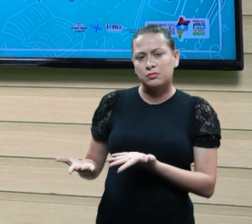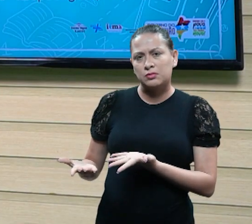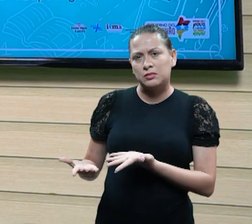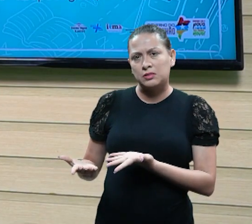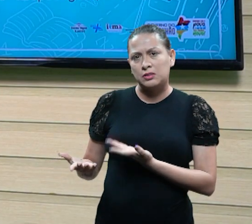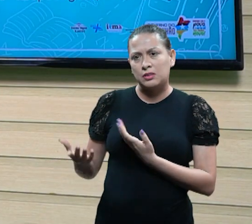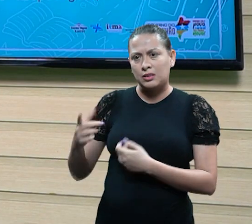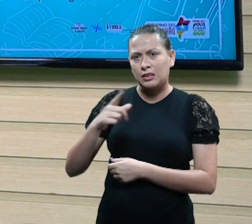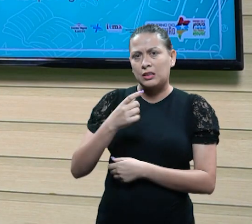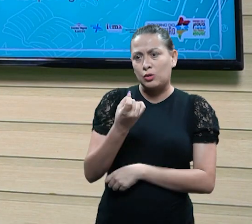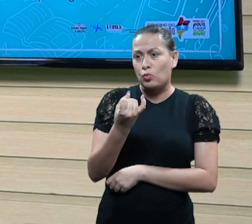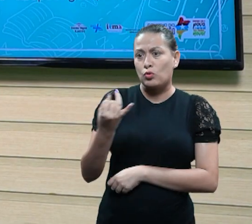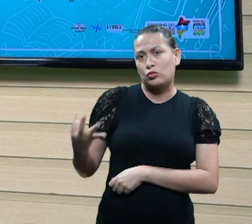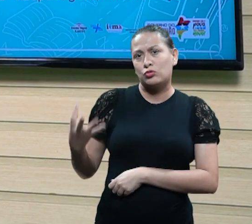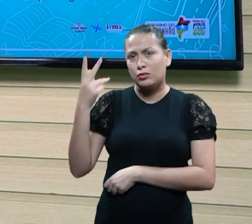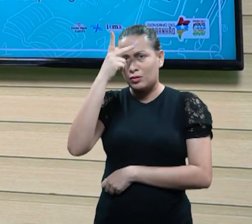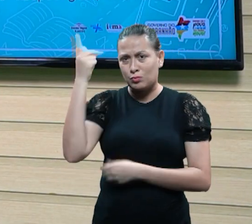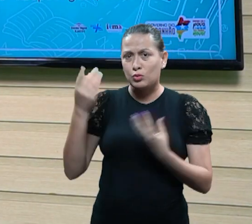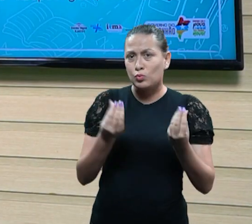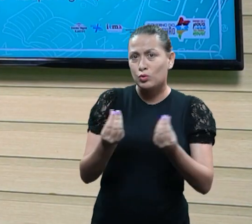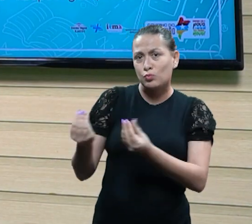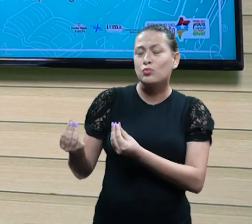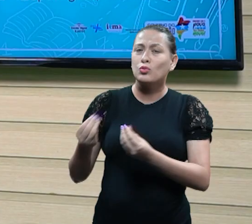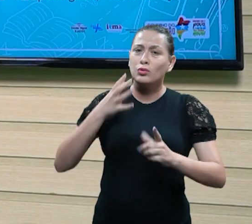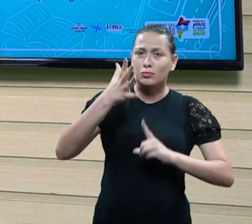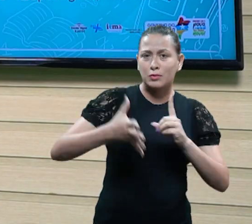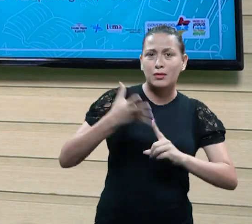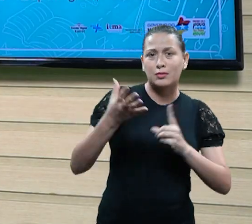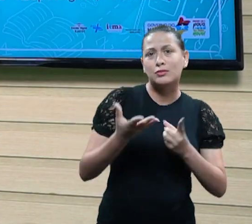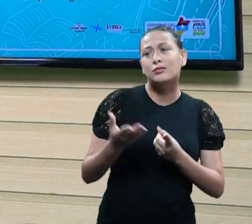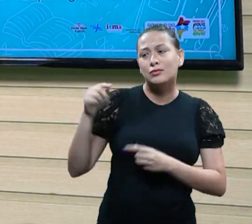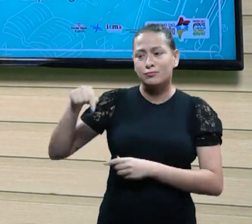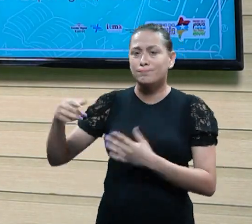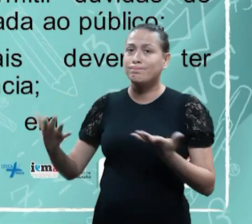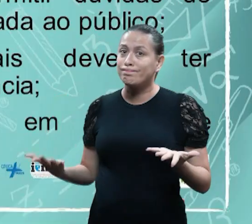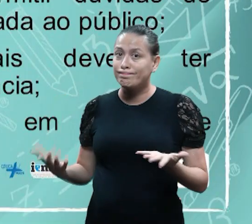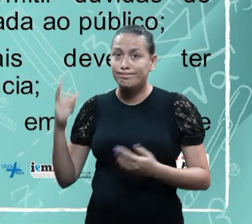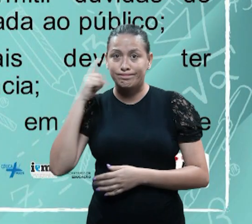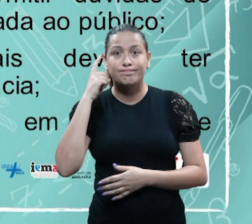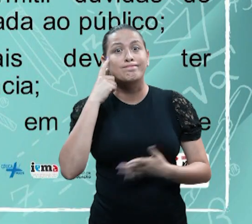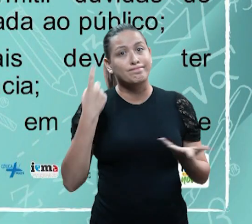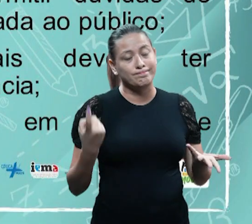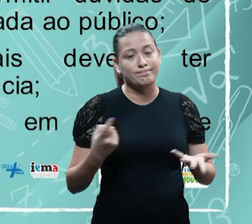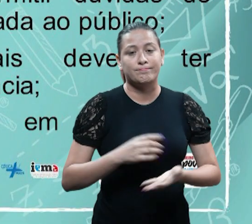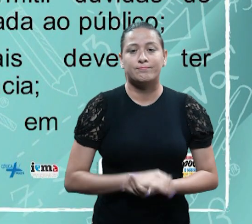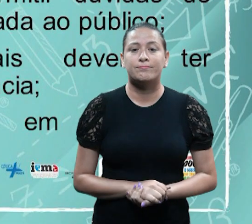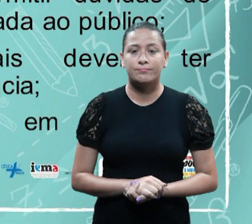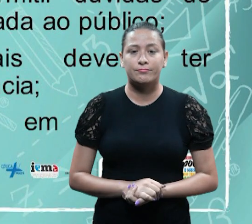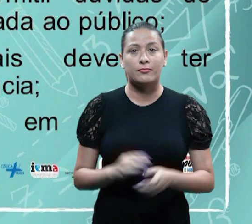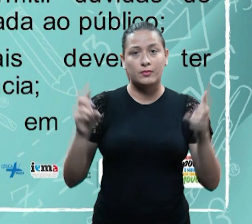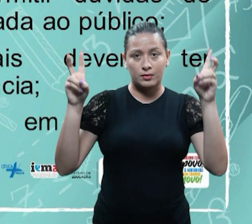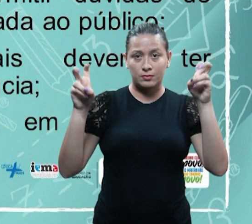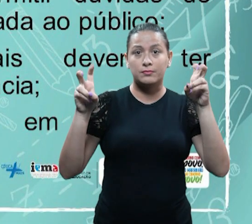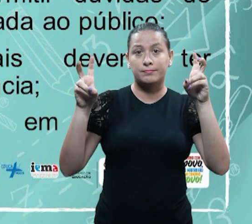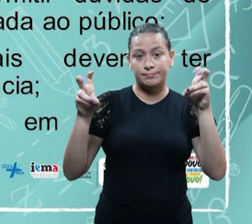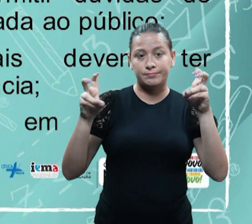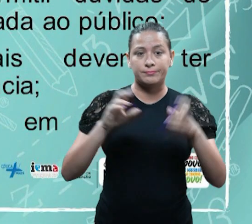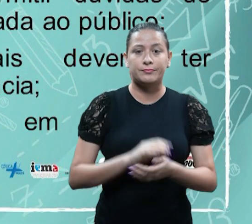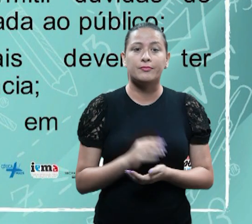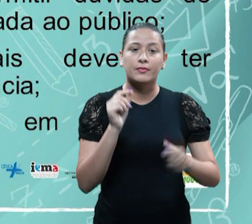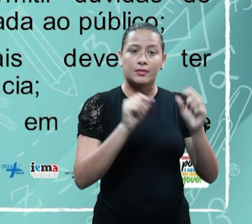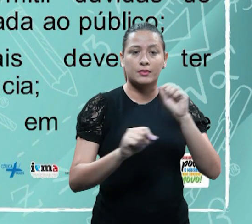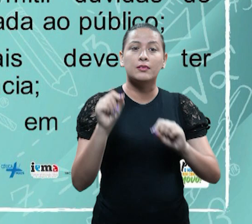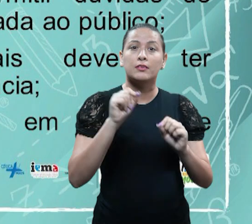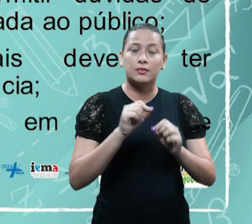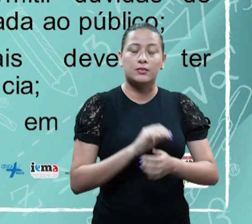hospedagem que caiba todos os nossos palestrantes? Então, a gente tem que pensar nisso. E o temário, né, que